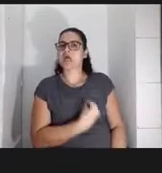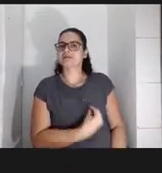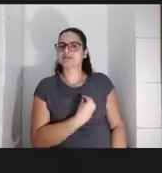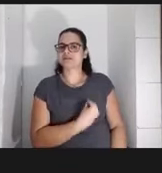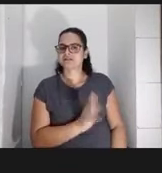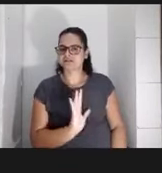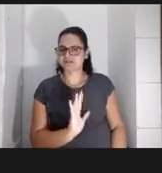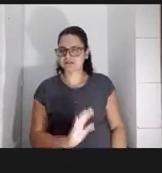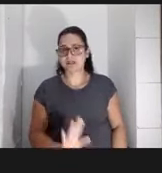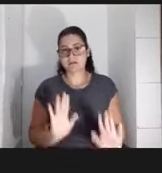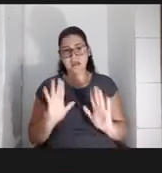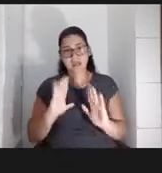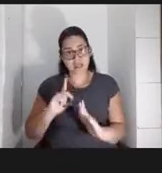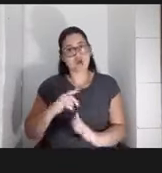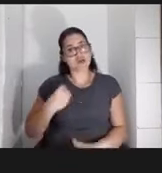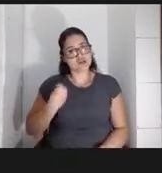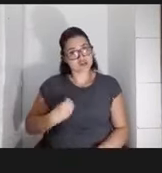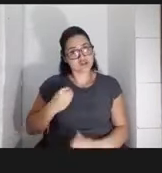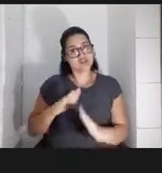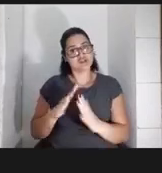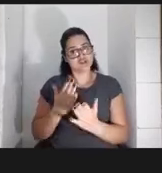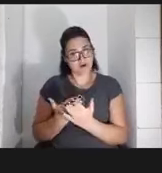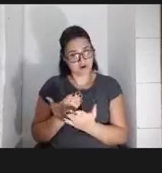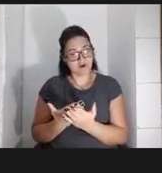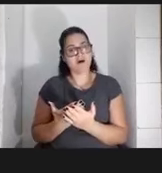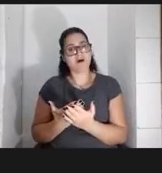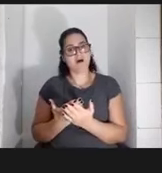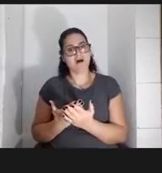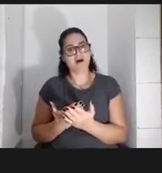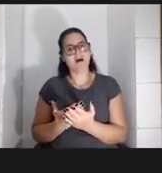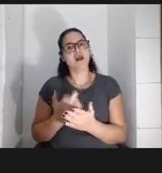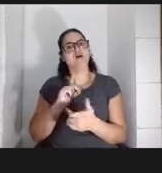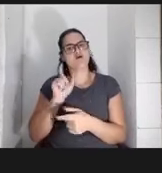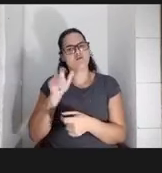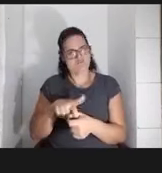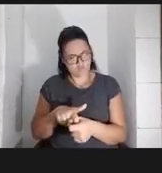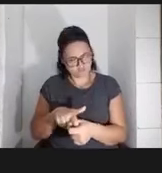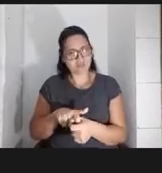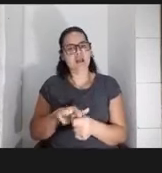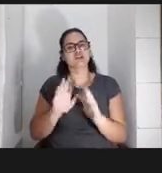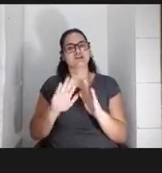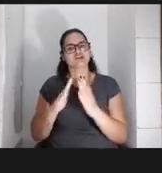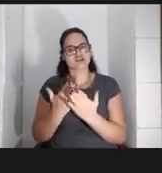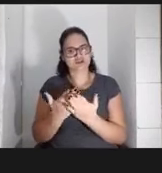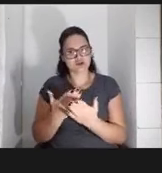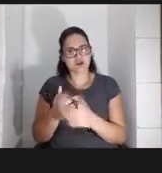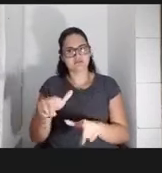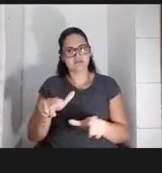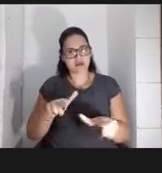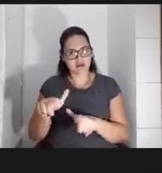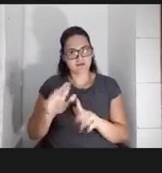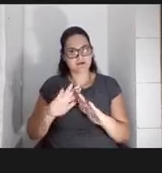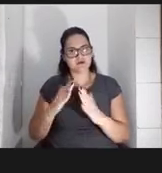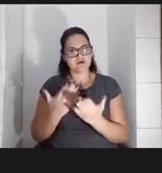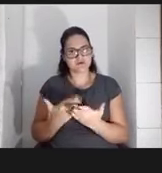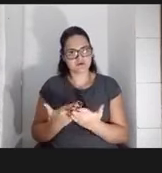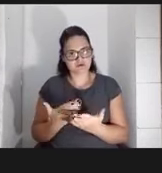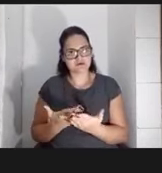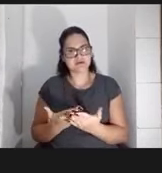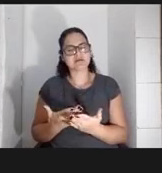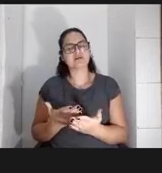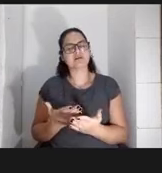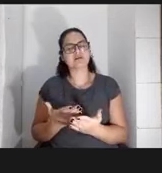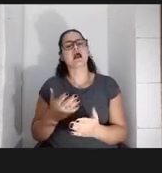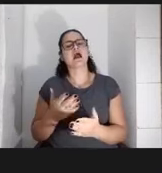estou na escola, Marcelo, voltei para o chão da escola, estou trabalhando numa escola de periferia, na zona leste